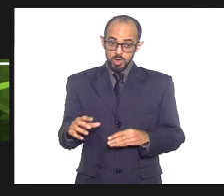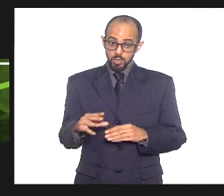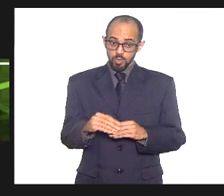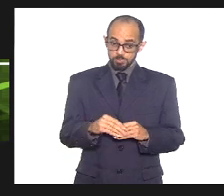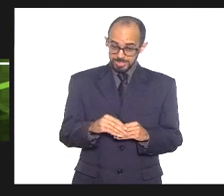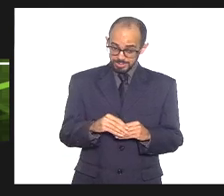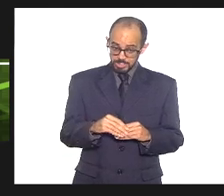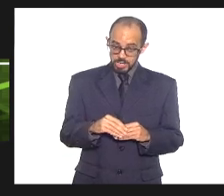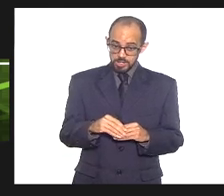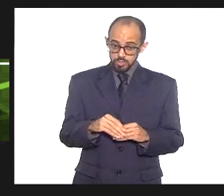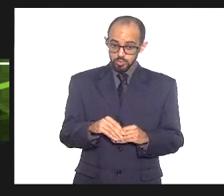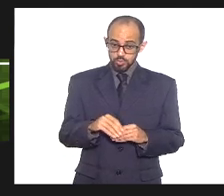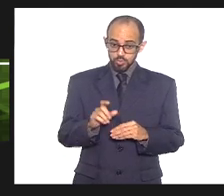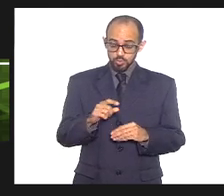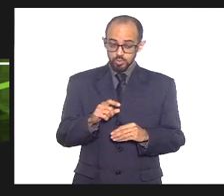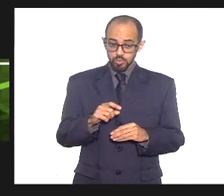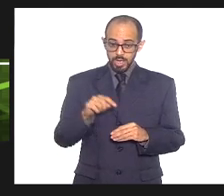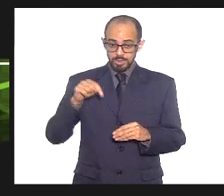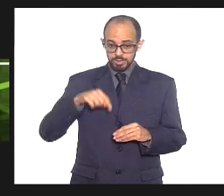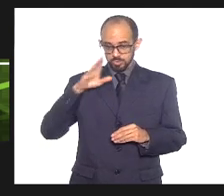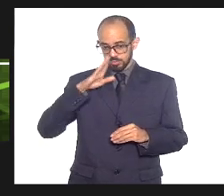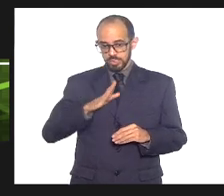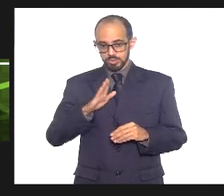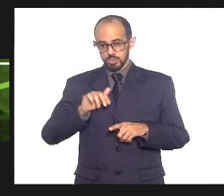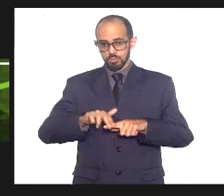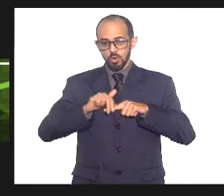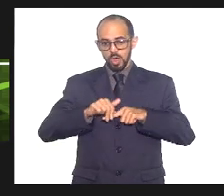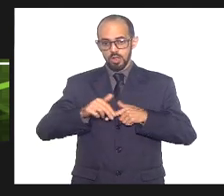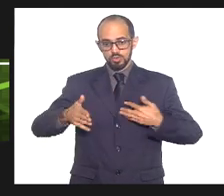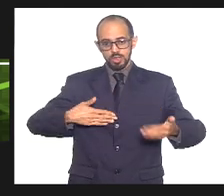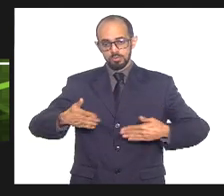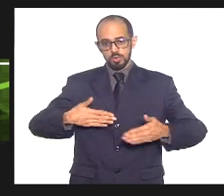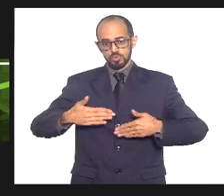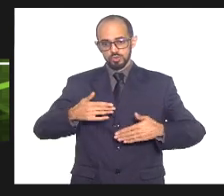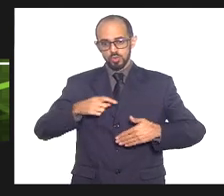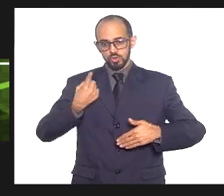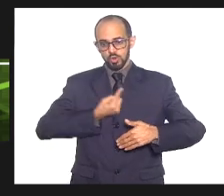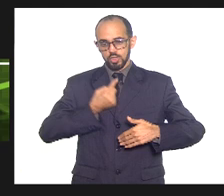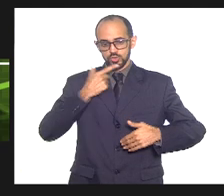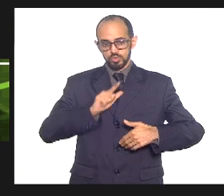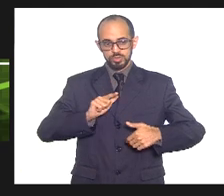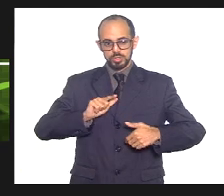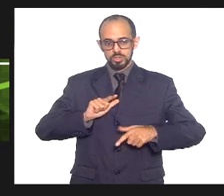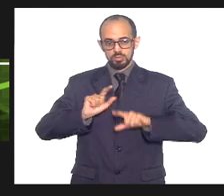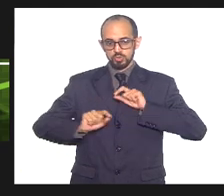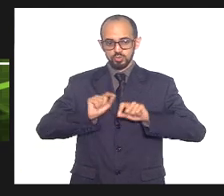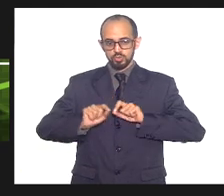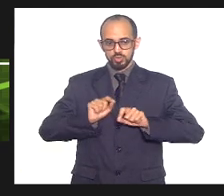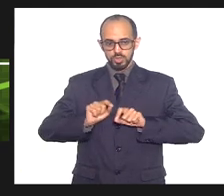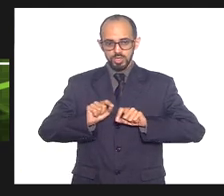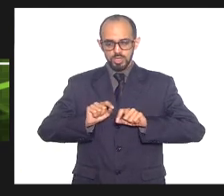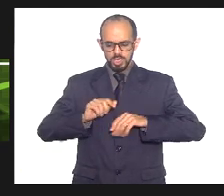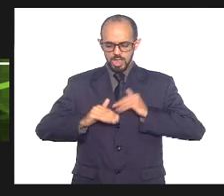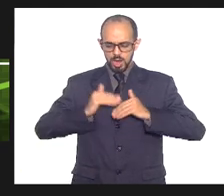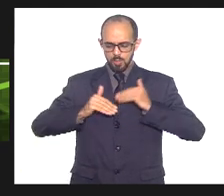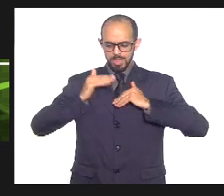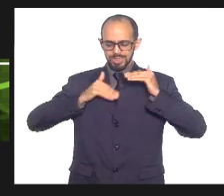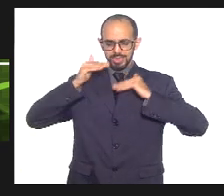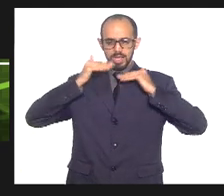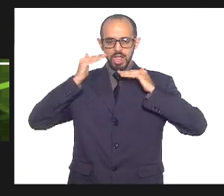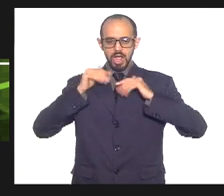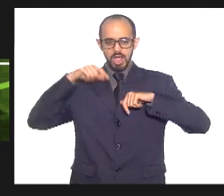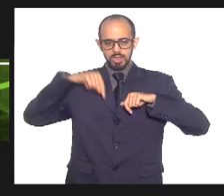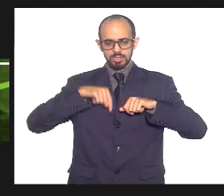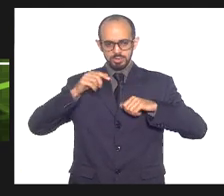compensada do nosso lado em função da nossa produção, que nós conseguimos obter um crescimento na